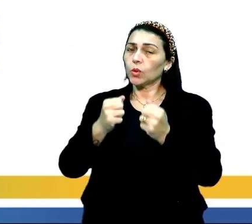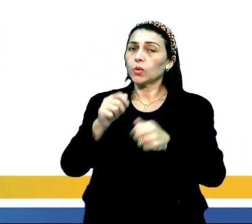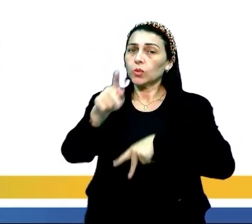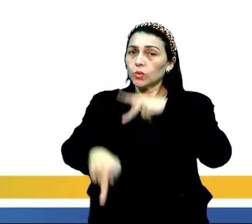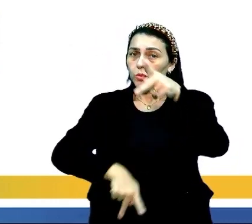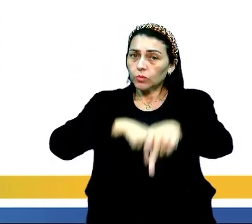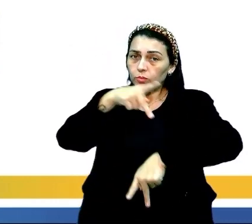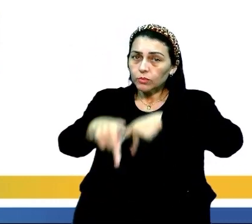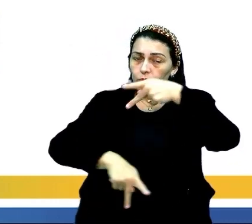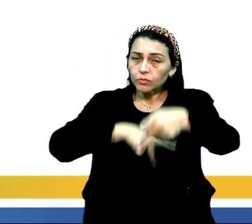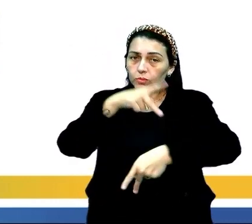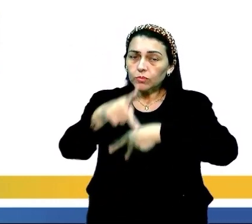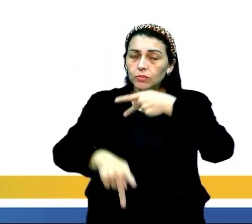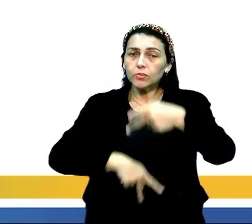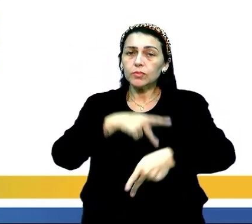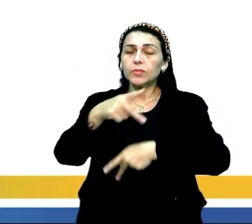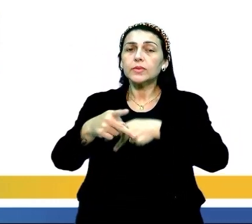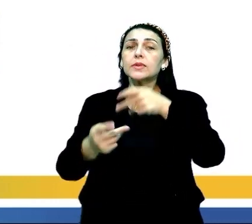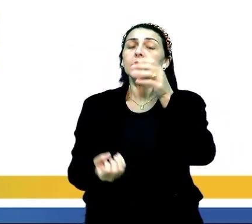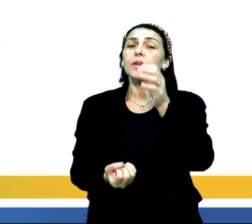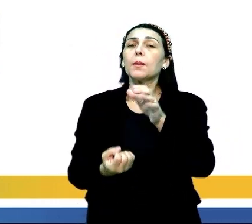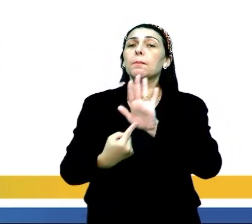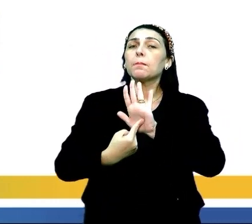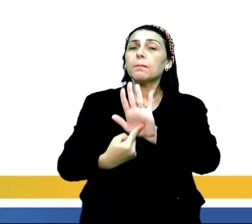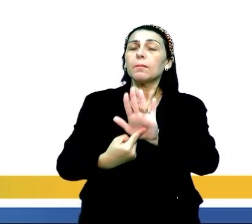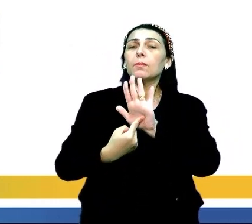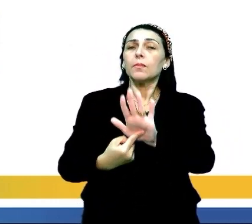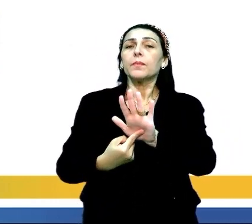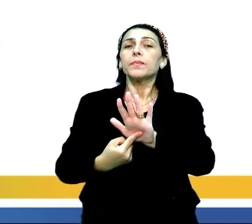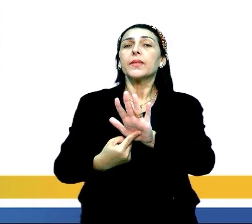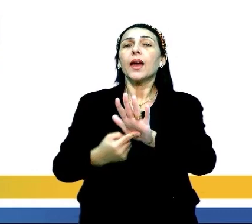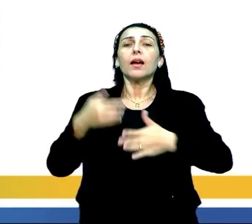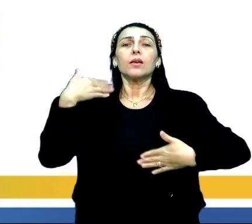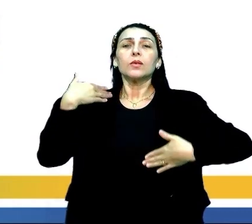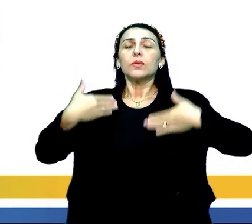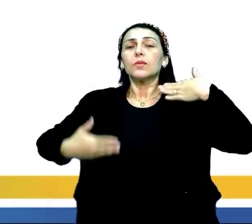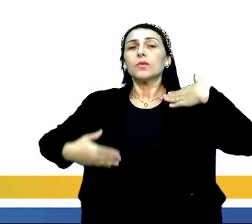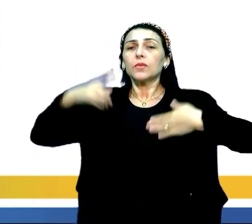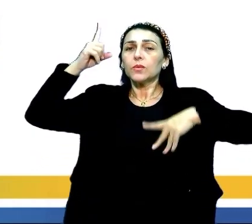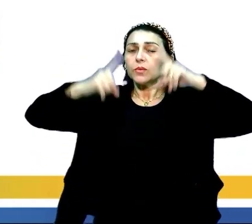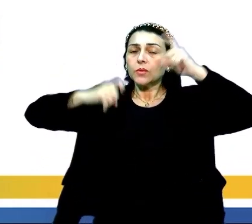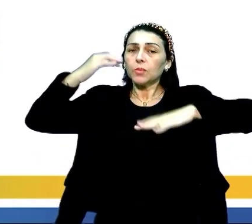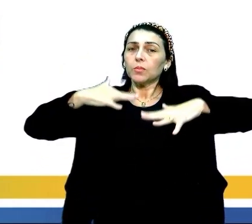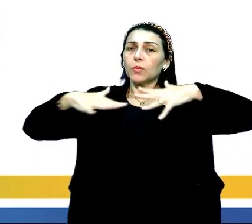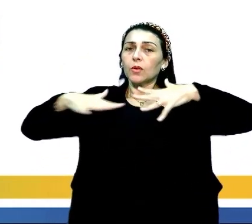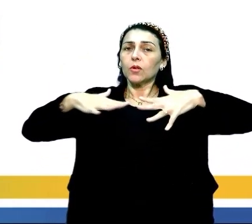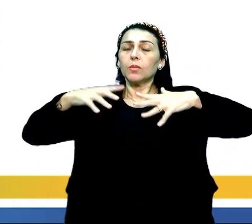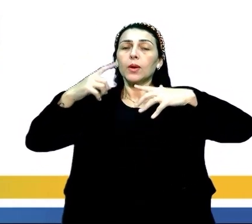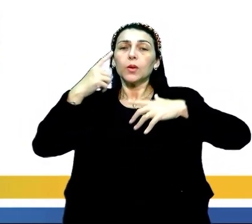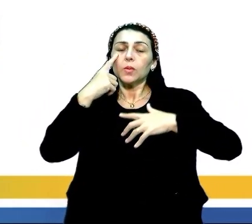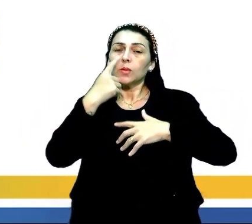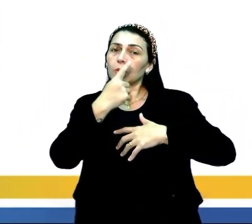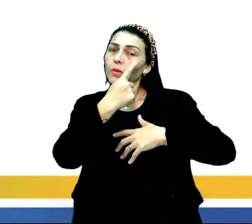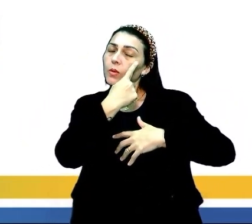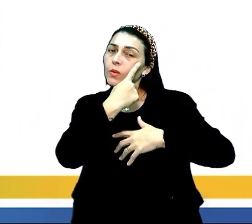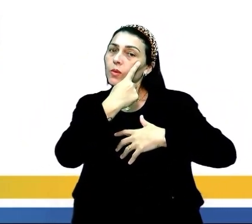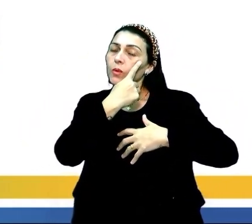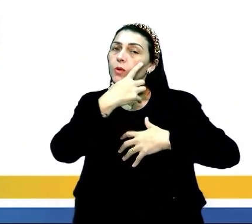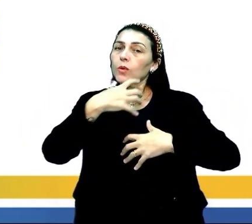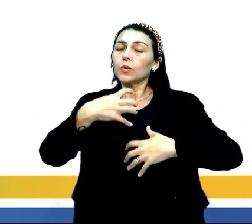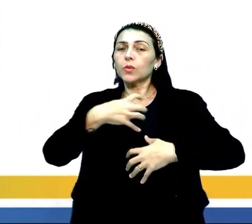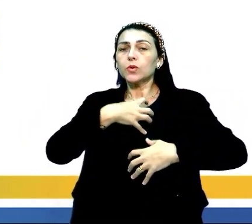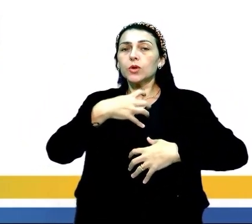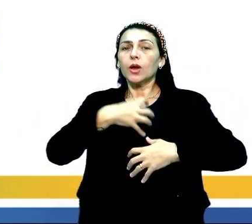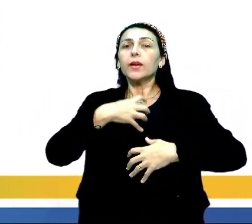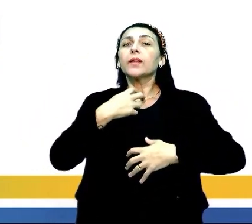povos, e consiste na expressão da fisionomia, no movimento dos olhos, nos gestos, no